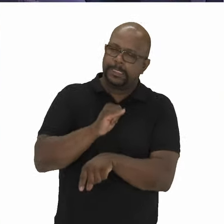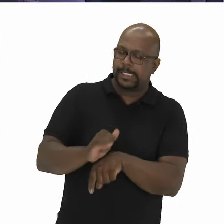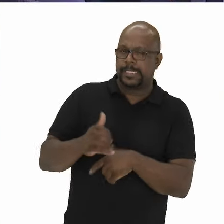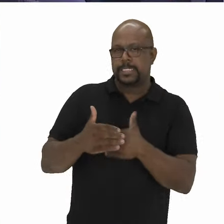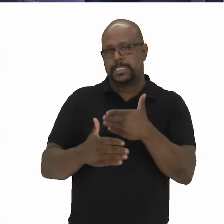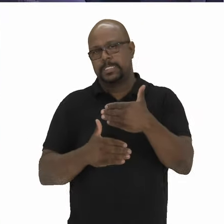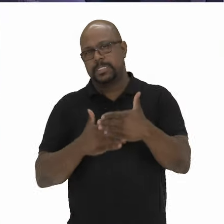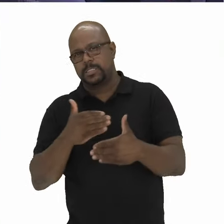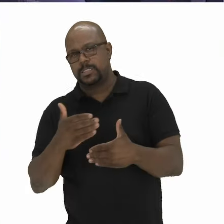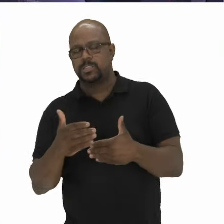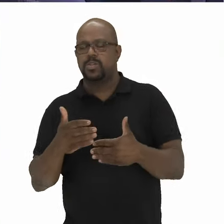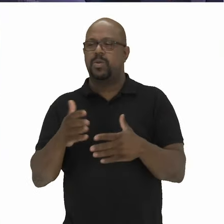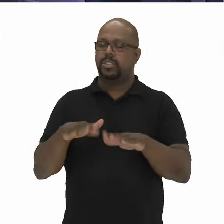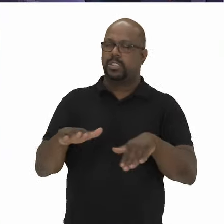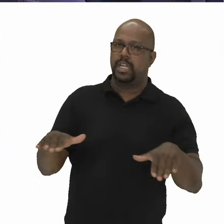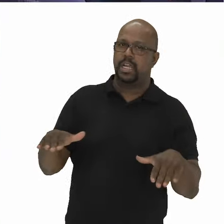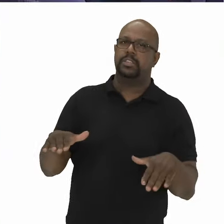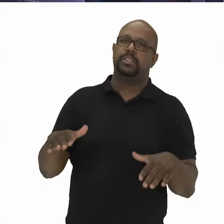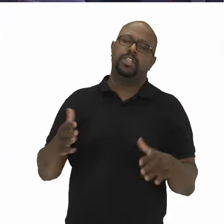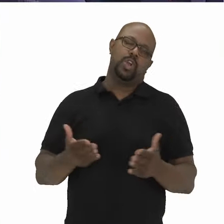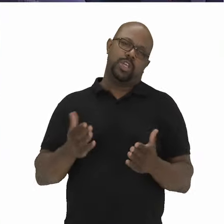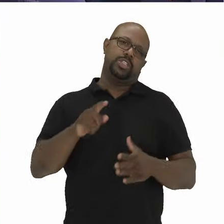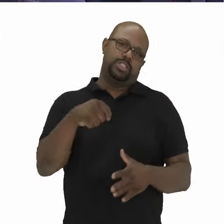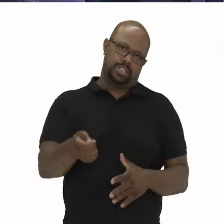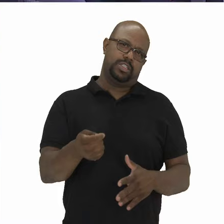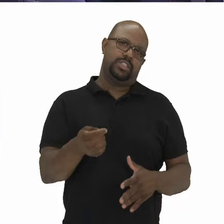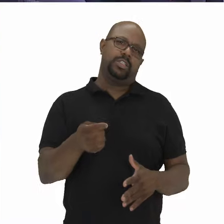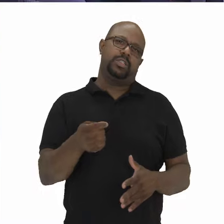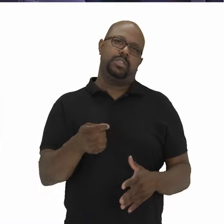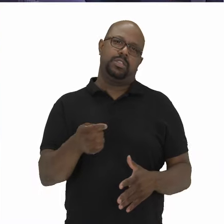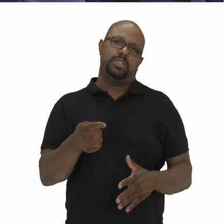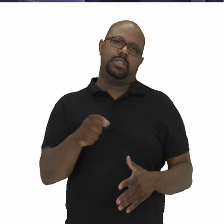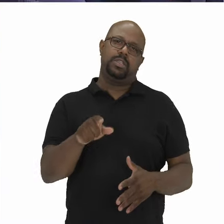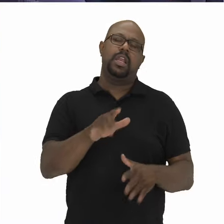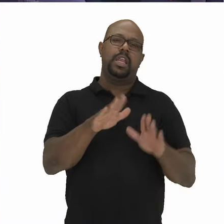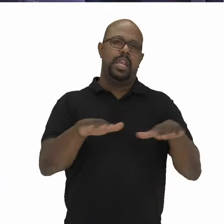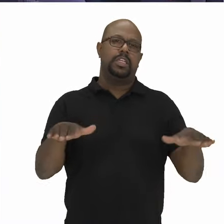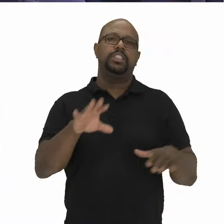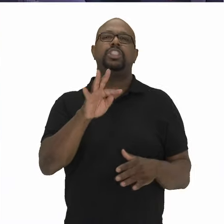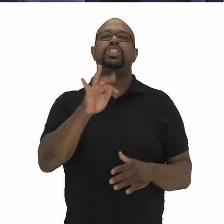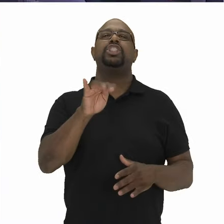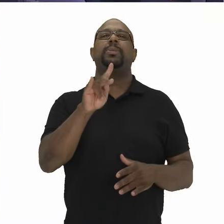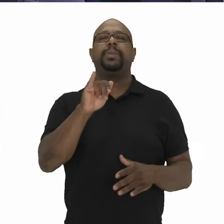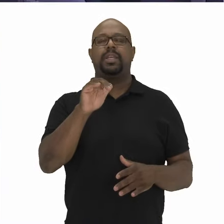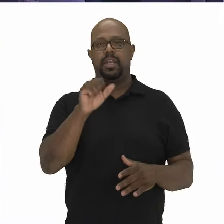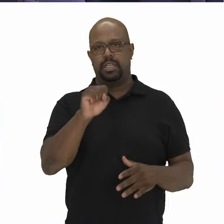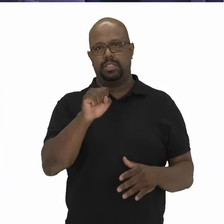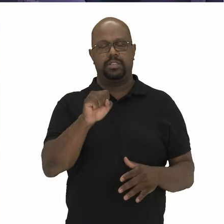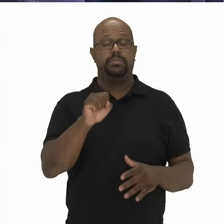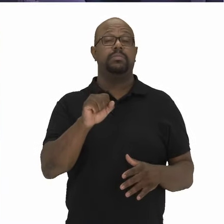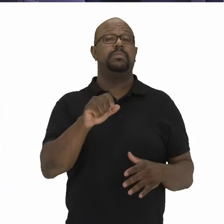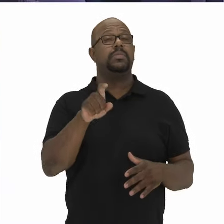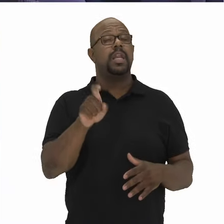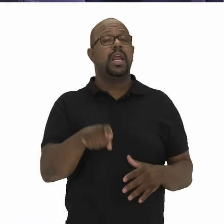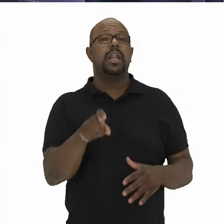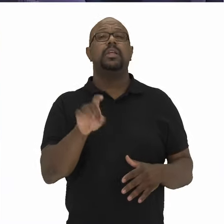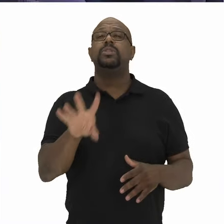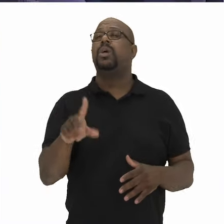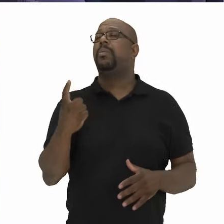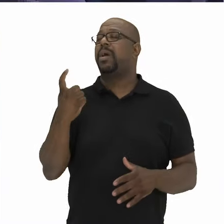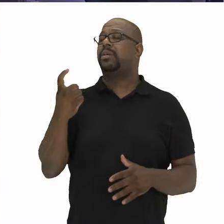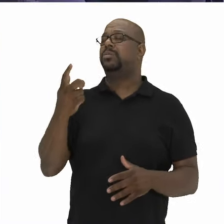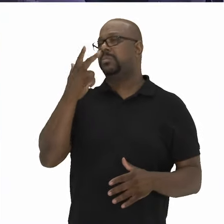alguma forma com as crianças que hoje nós chamamos de crianças típicas né ele era